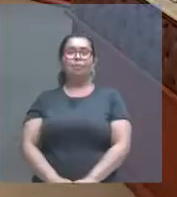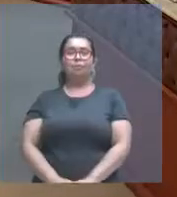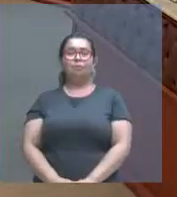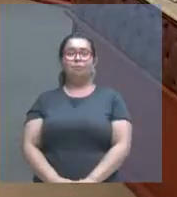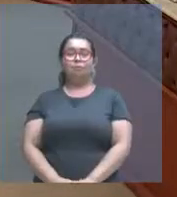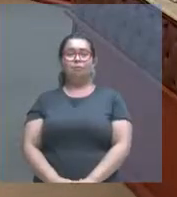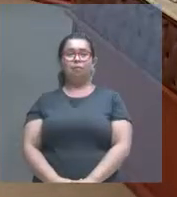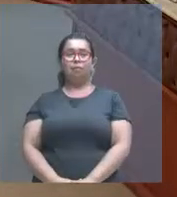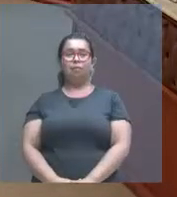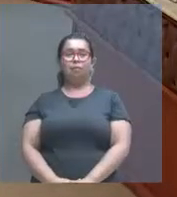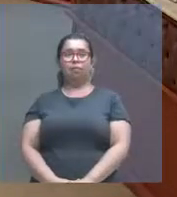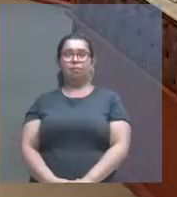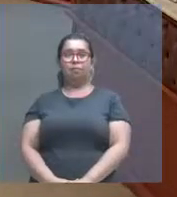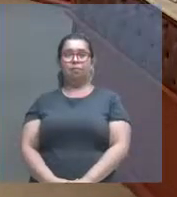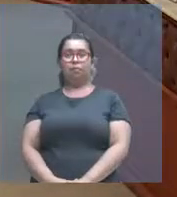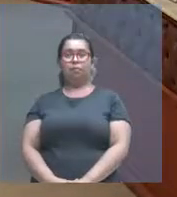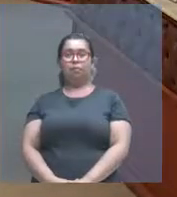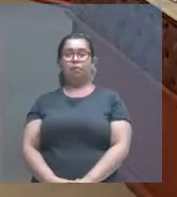Serginho, Dedé.